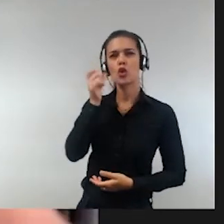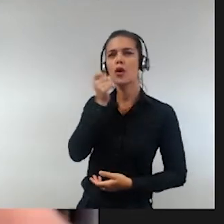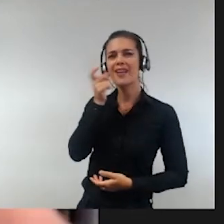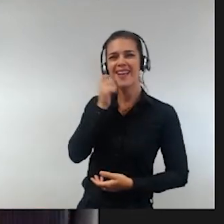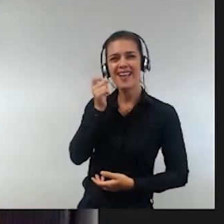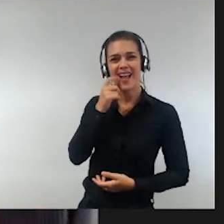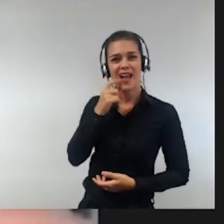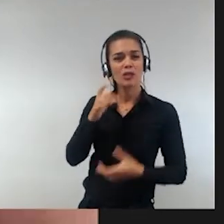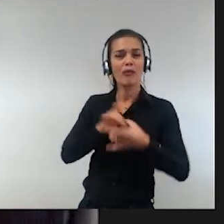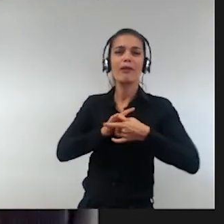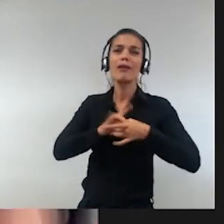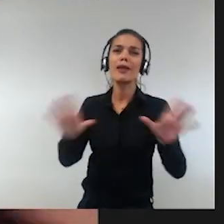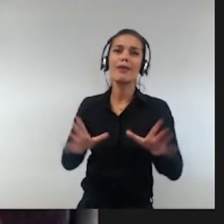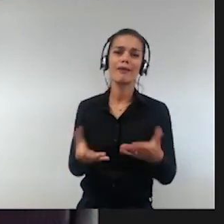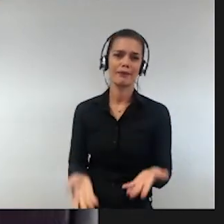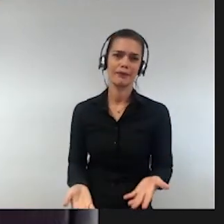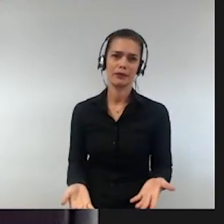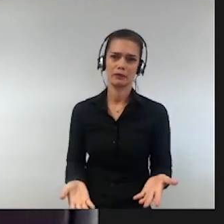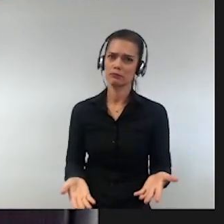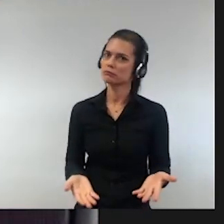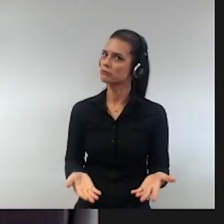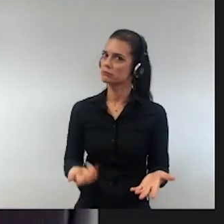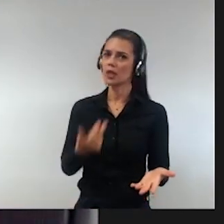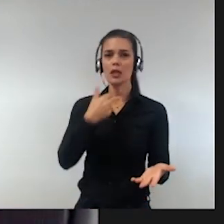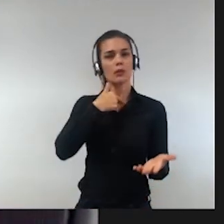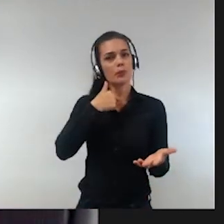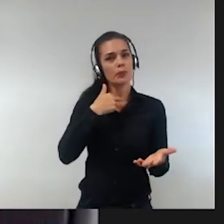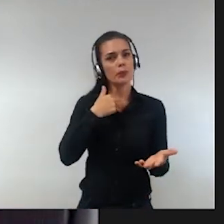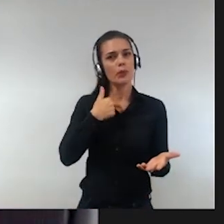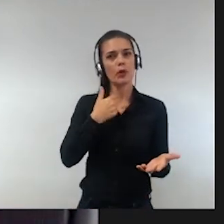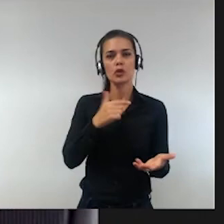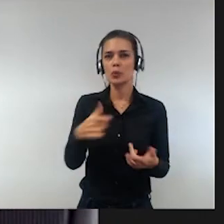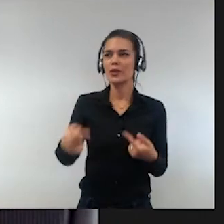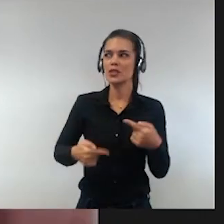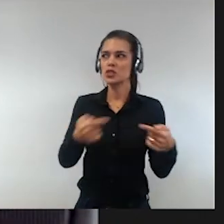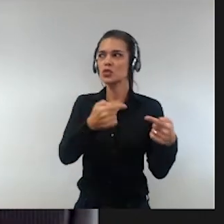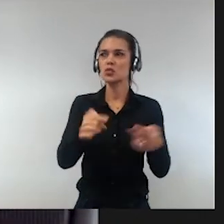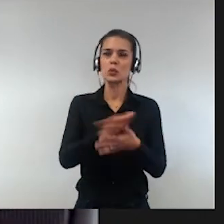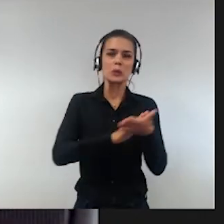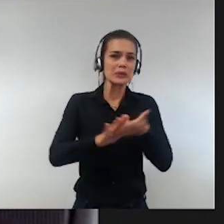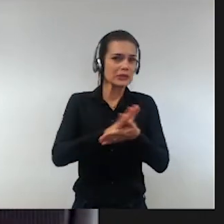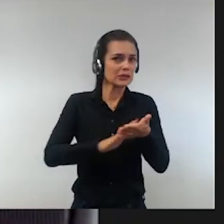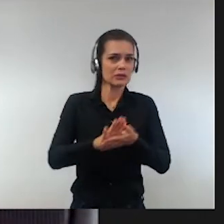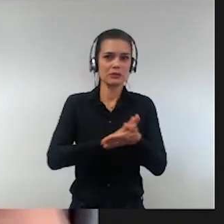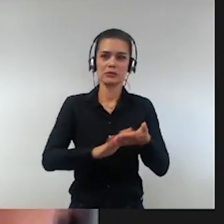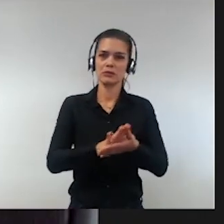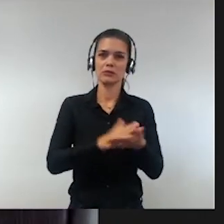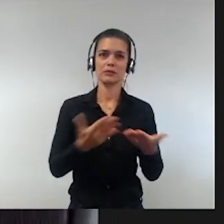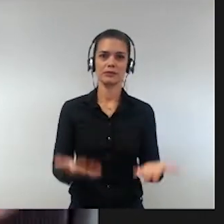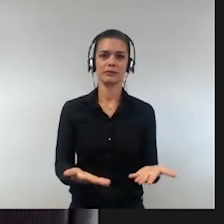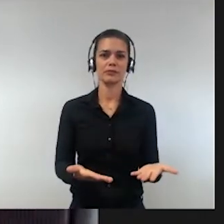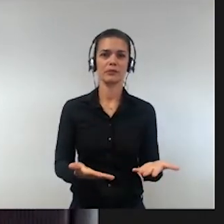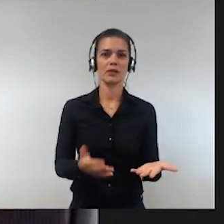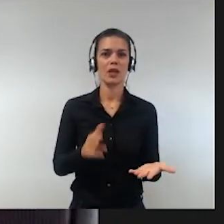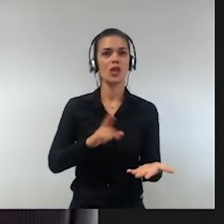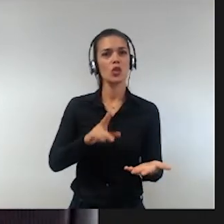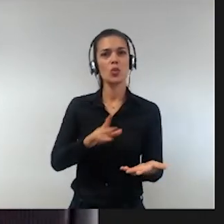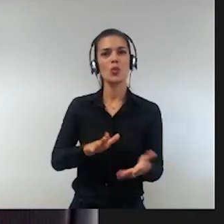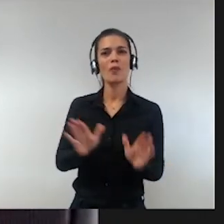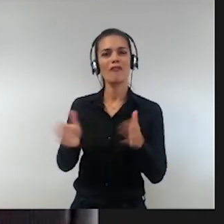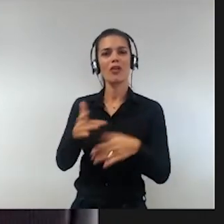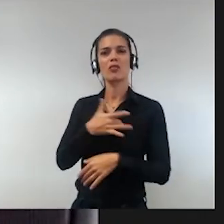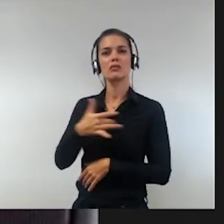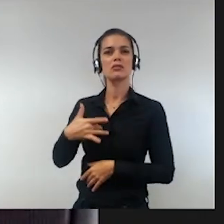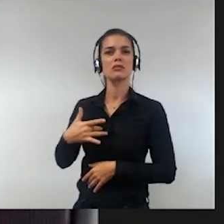animais silvestres. Então, nada disso vem sendo debatido como saúde e simplesmente